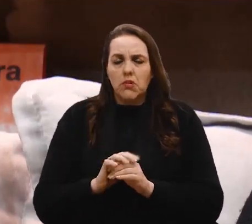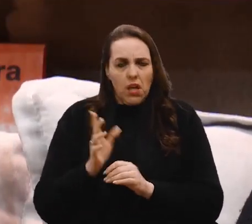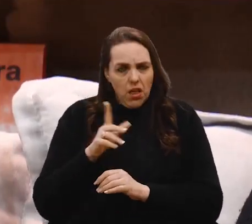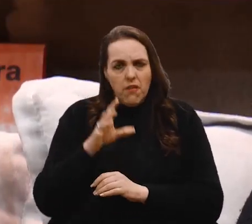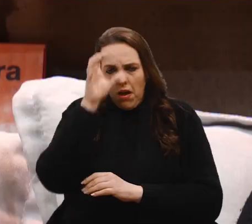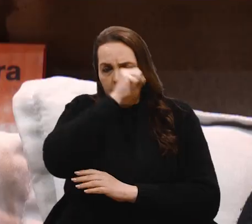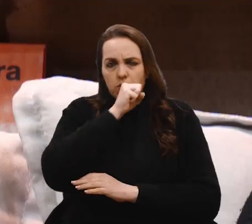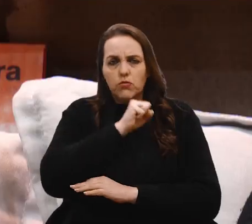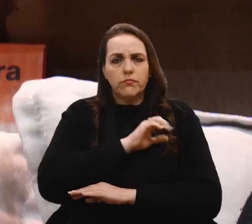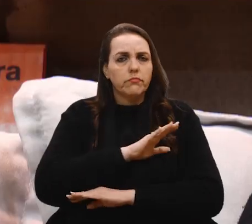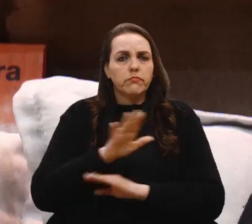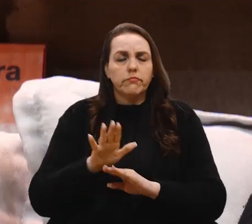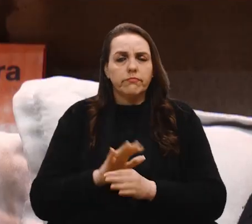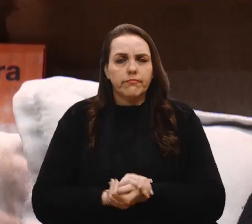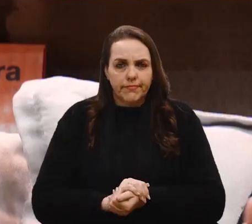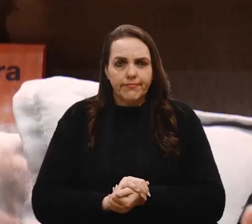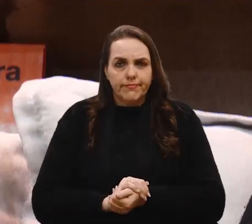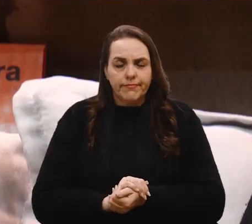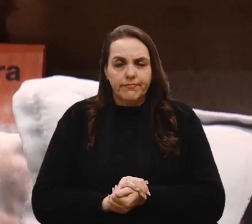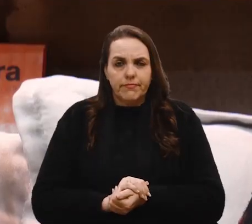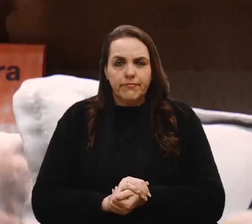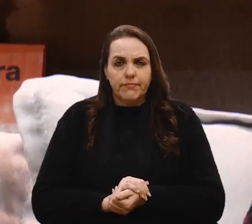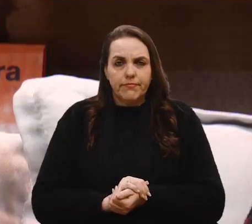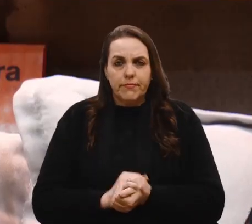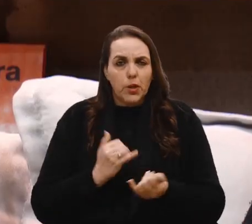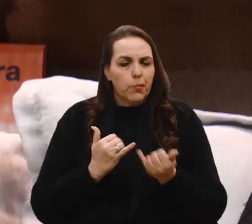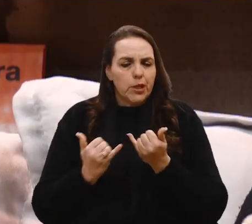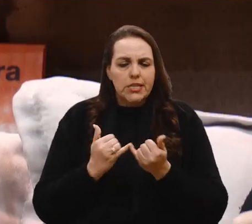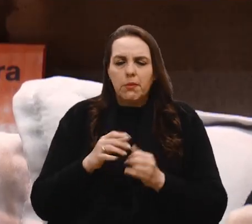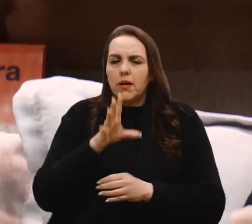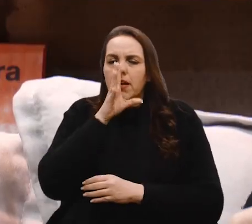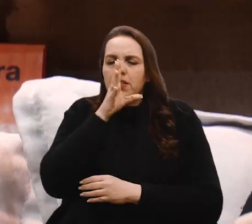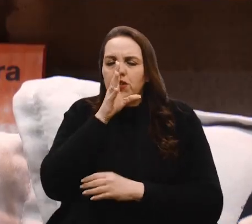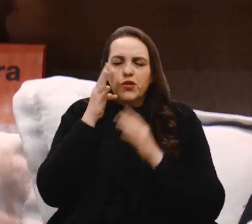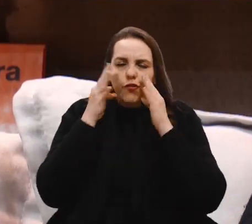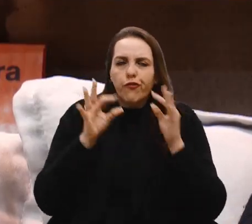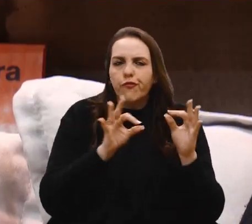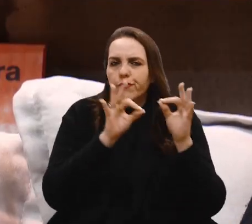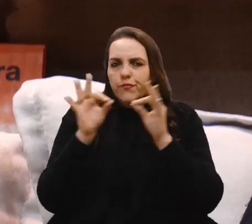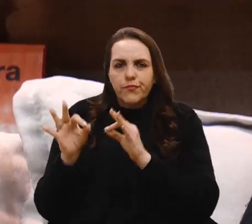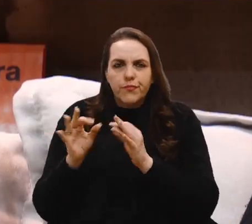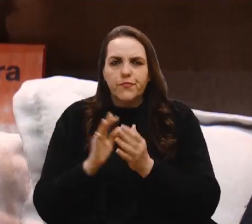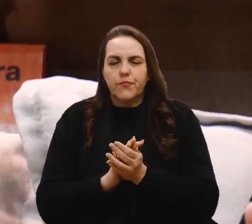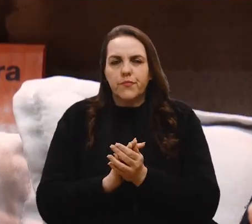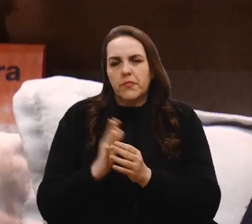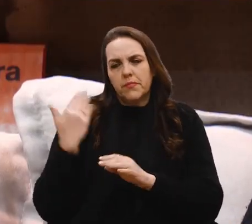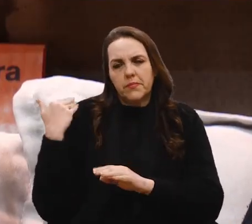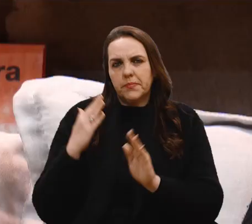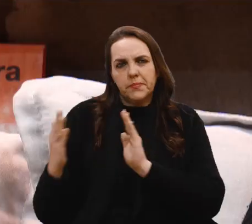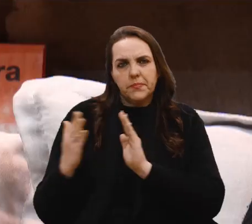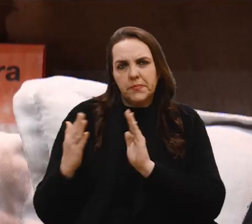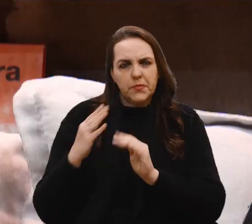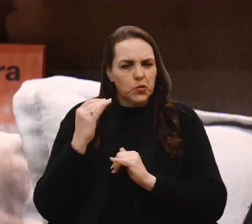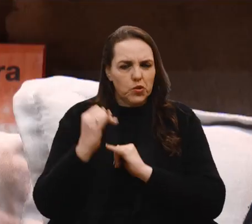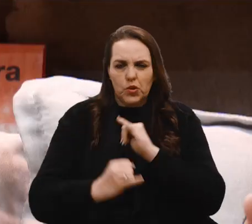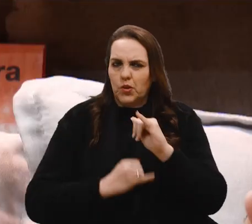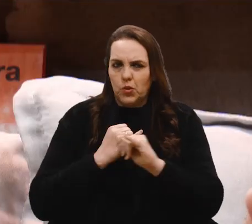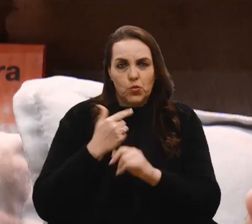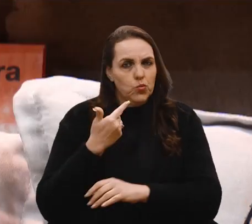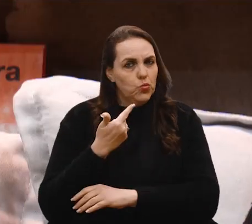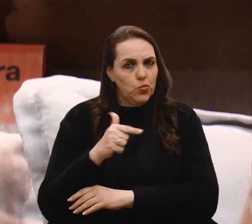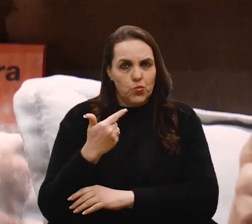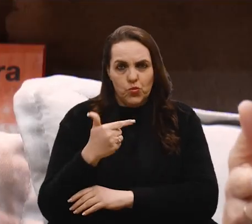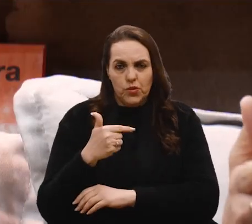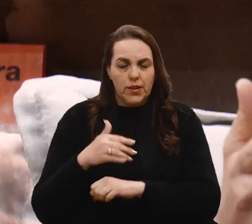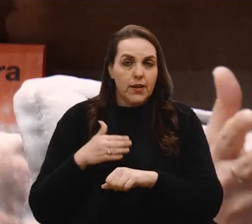ele aprende. Então ele vai ver um vídeo, ou na época não se tinha tanta internet, o Arthur não tem